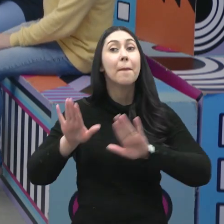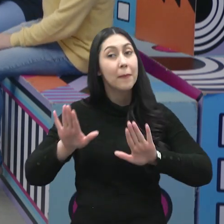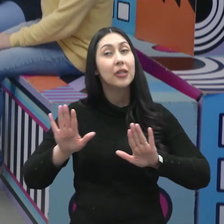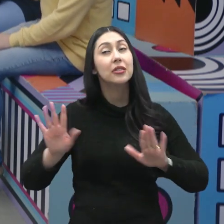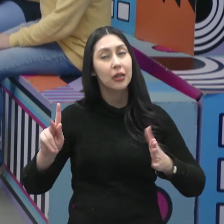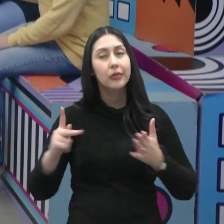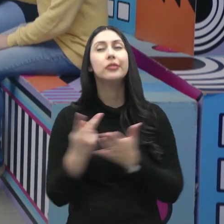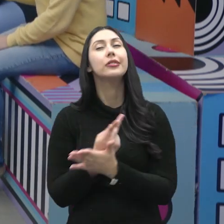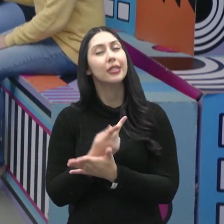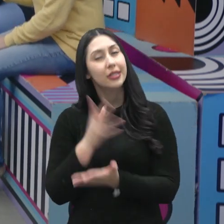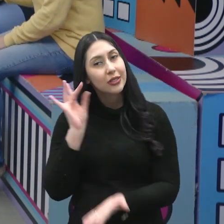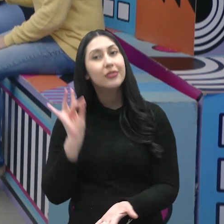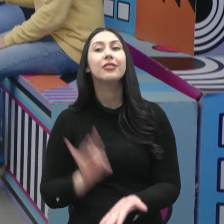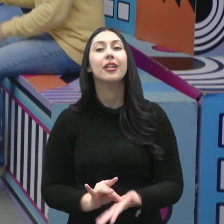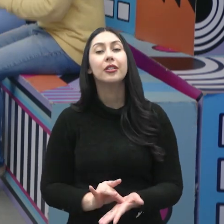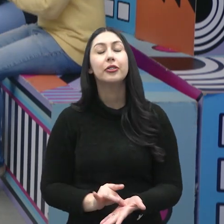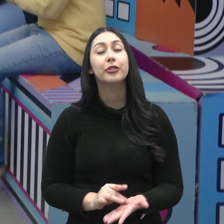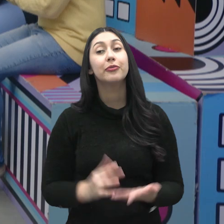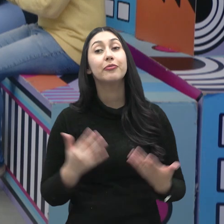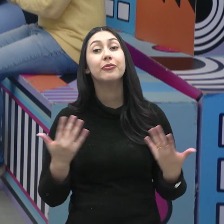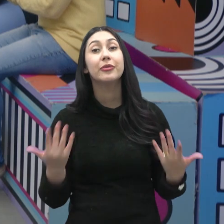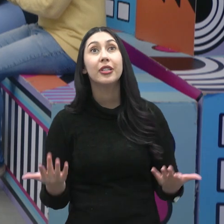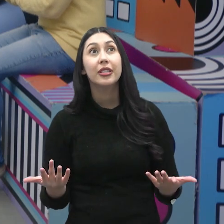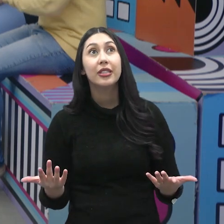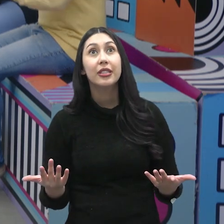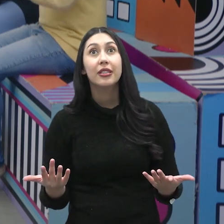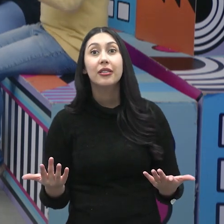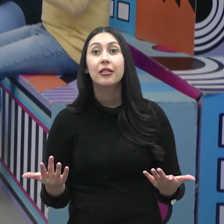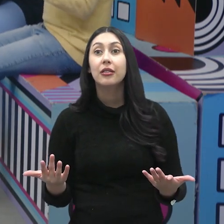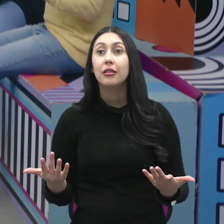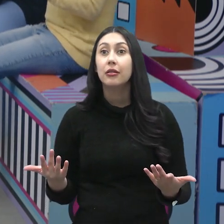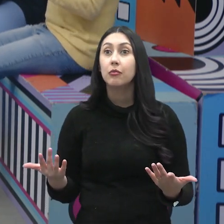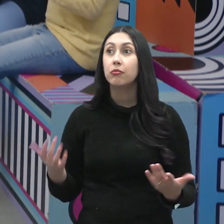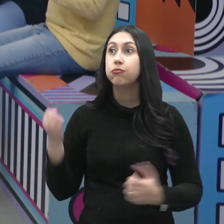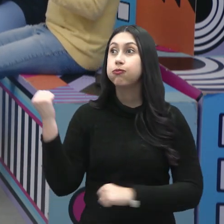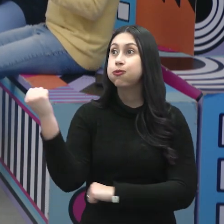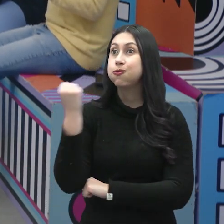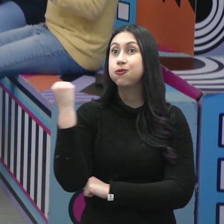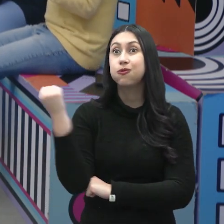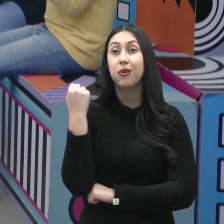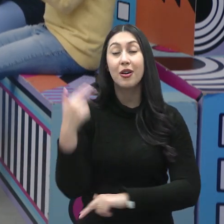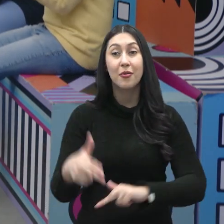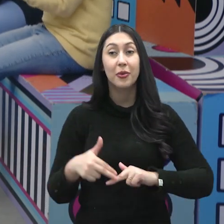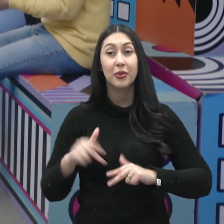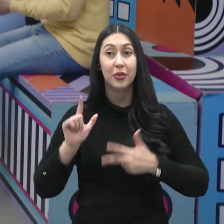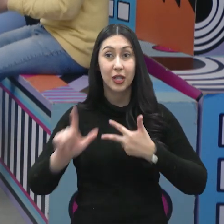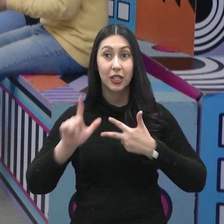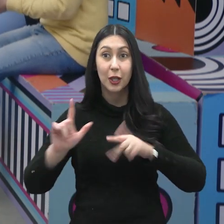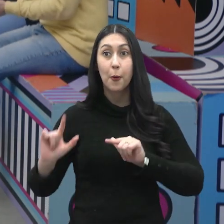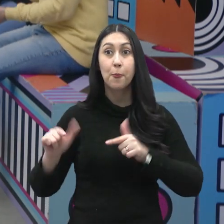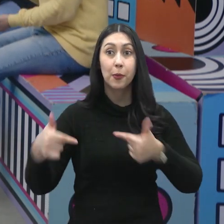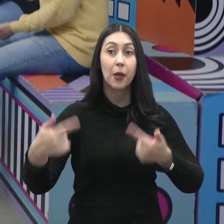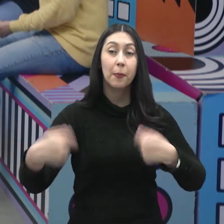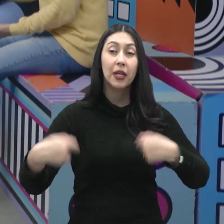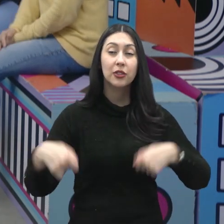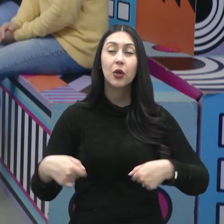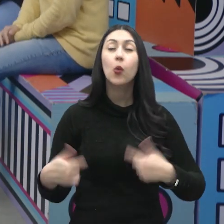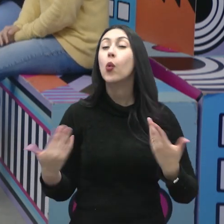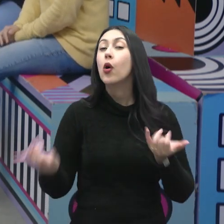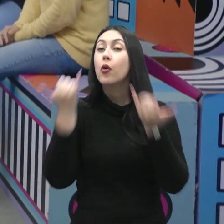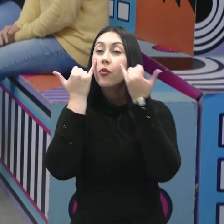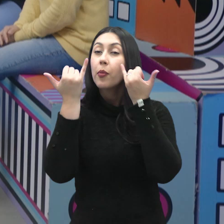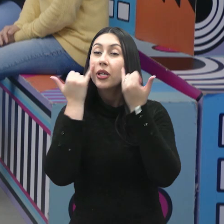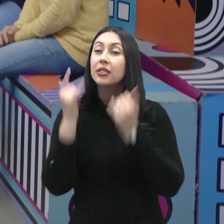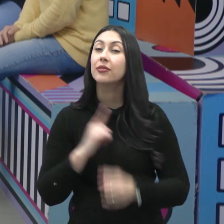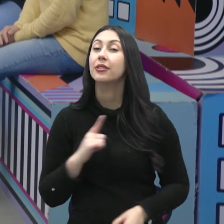internet. tenha acontecido, tem acontecido. E aí a situação chegou num ponto que o Legislativo precisou entrar. O que você trouxe de